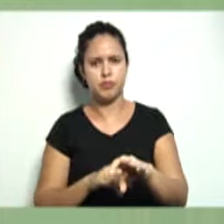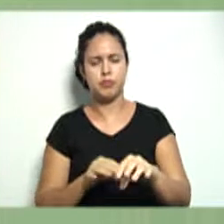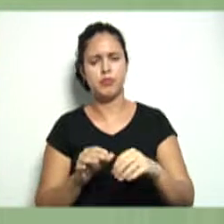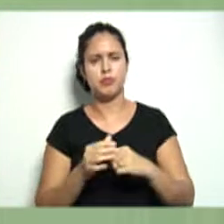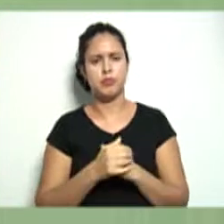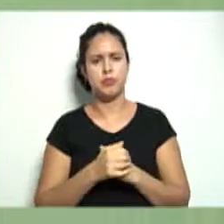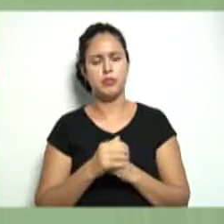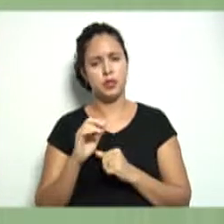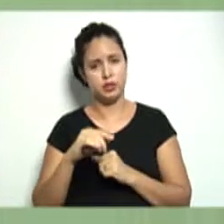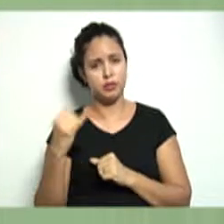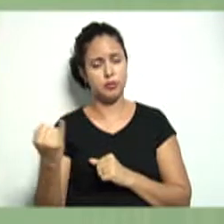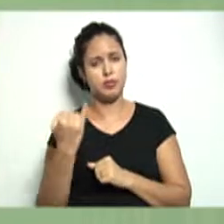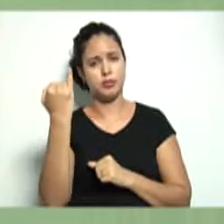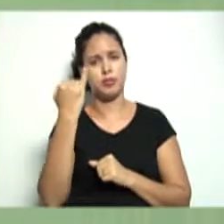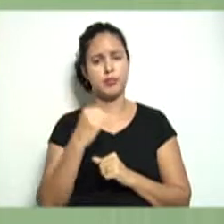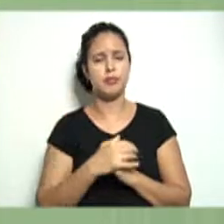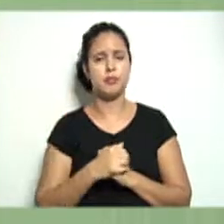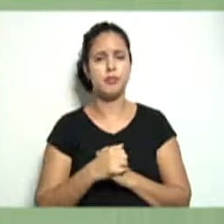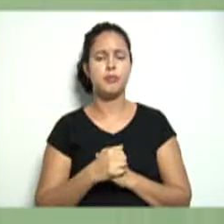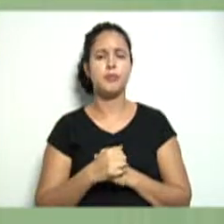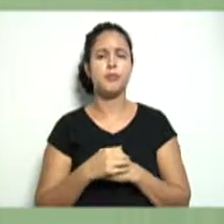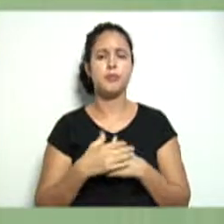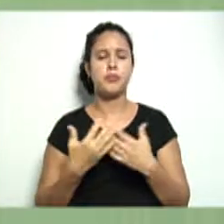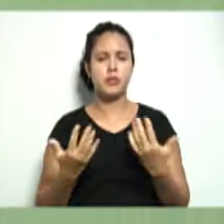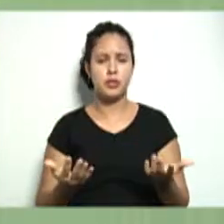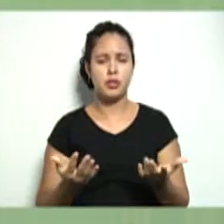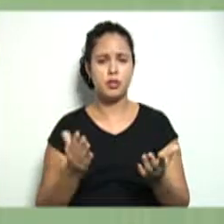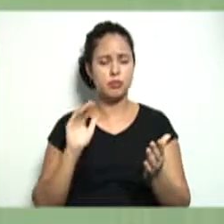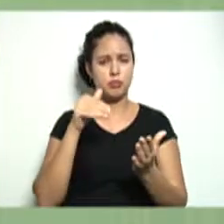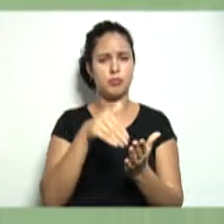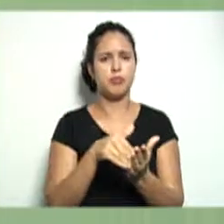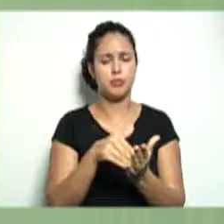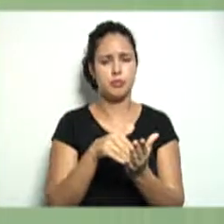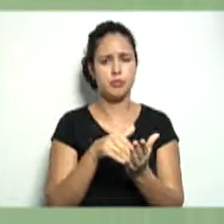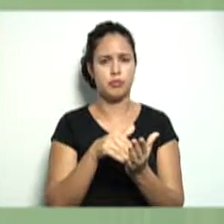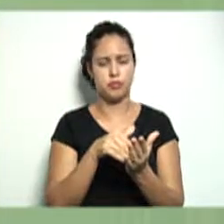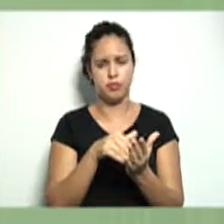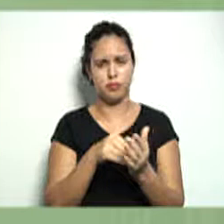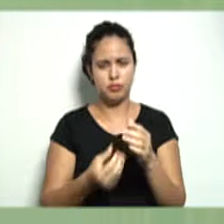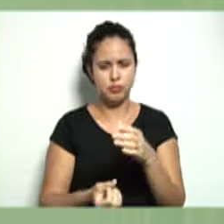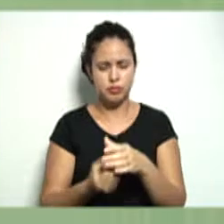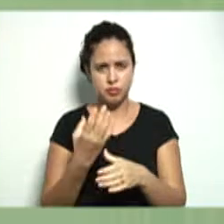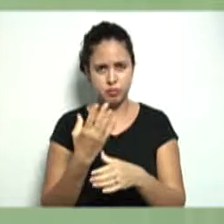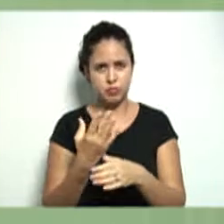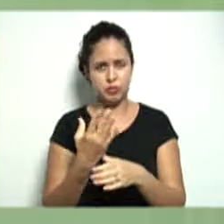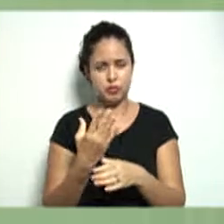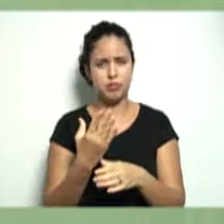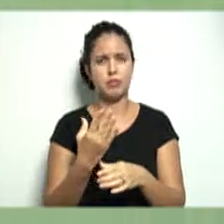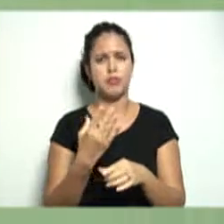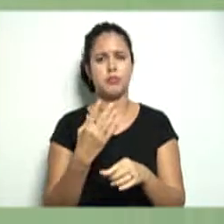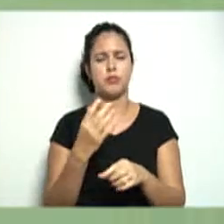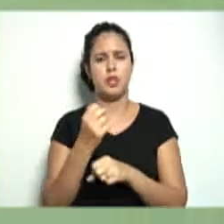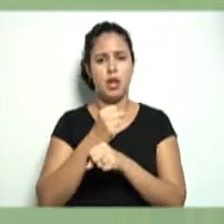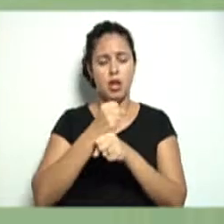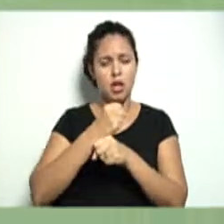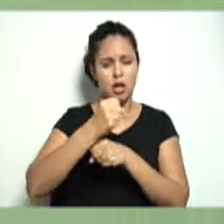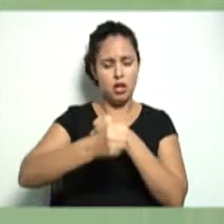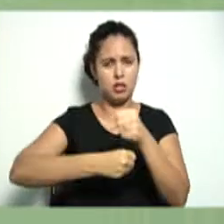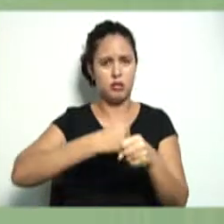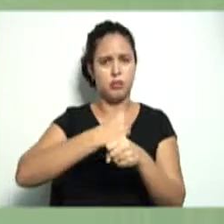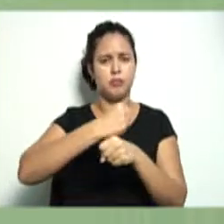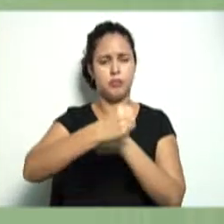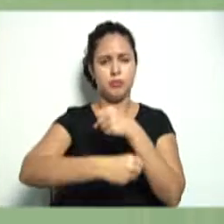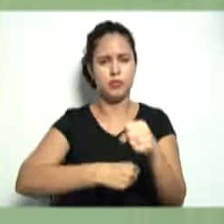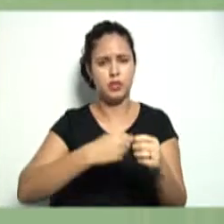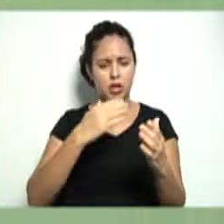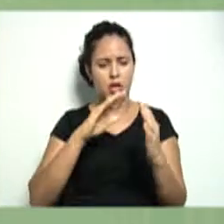é muito importante. Assim, concluindo, desde a sua origem e até muitos anos depois, a escola está